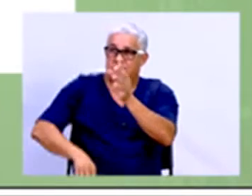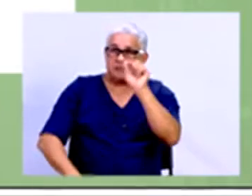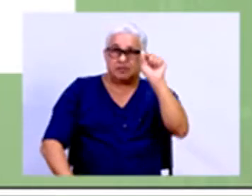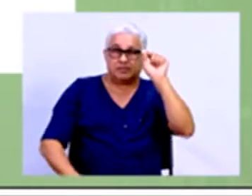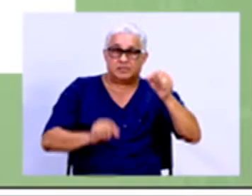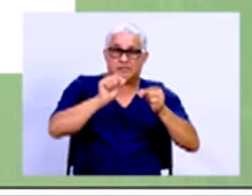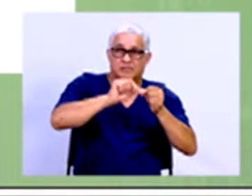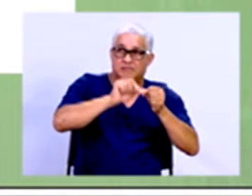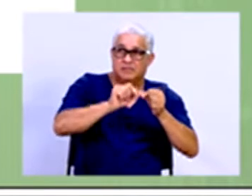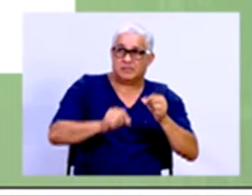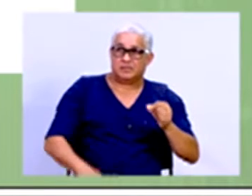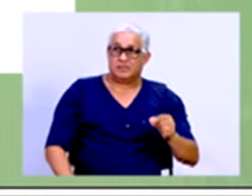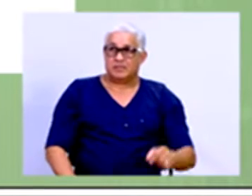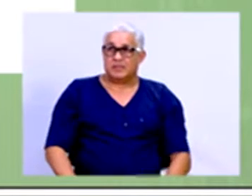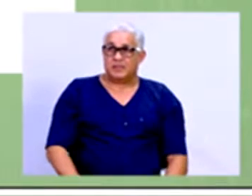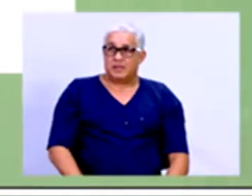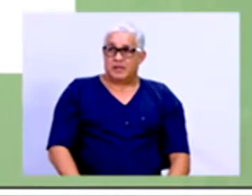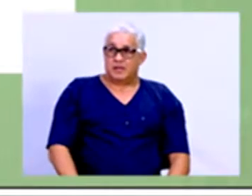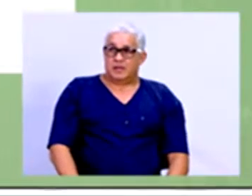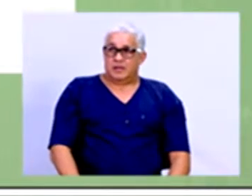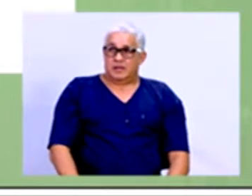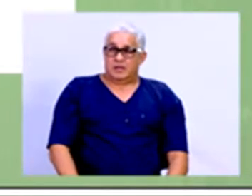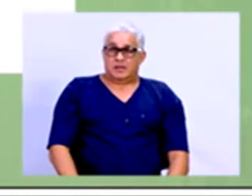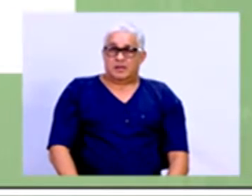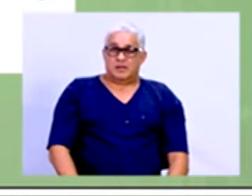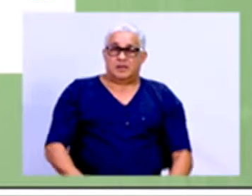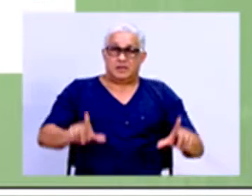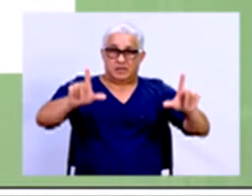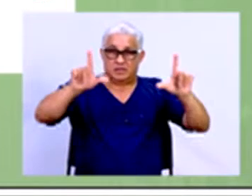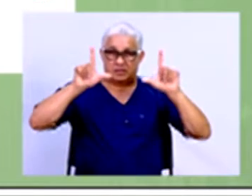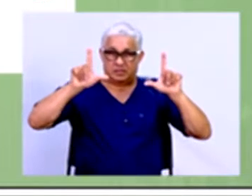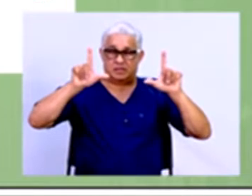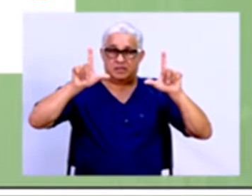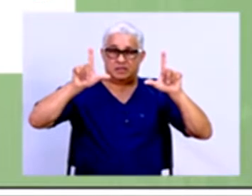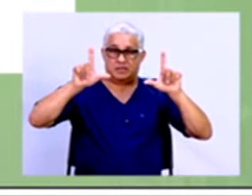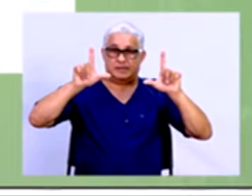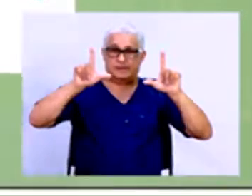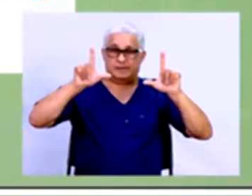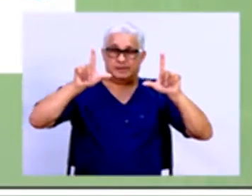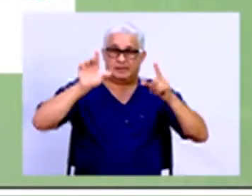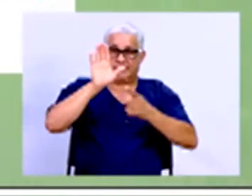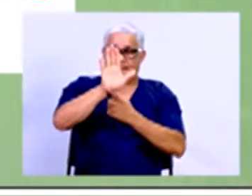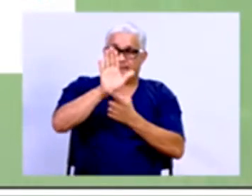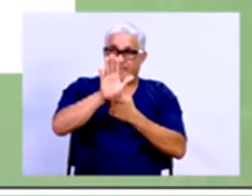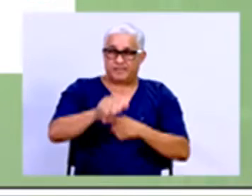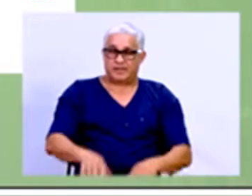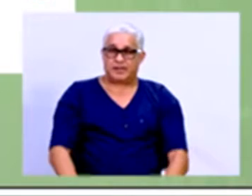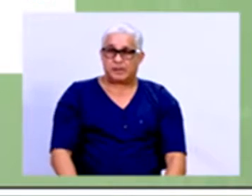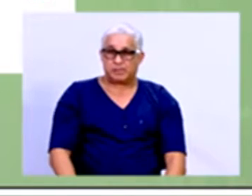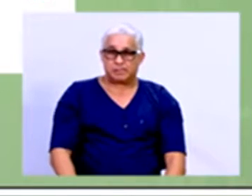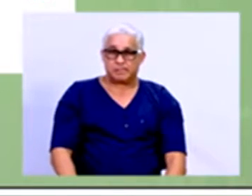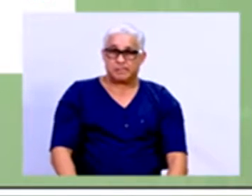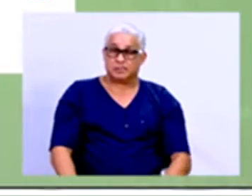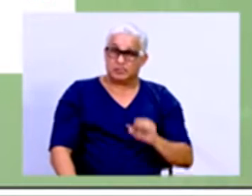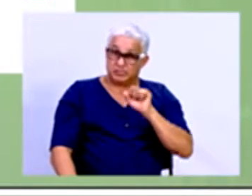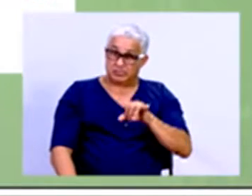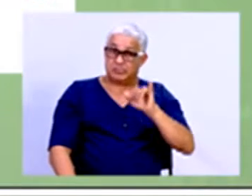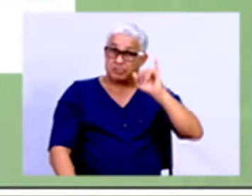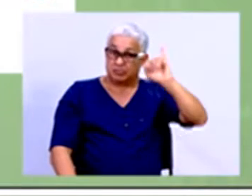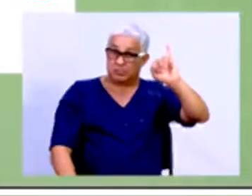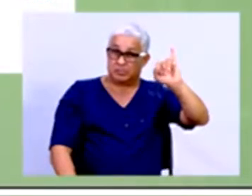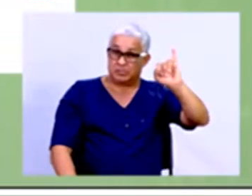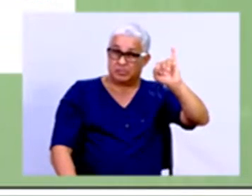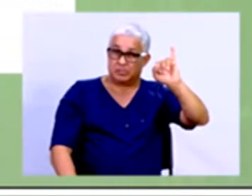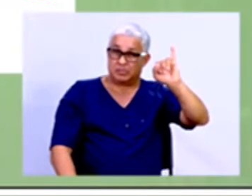incremento e decremento, certo? E imprime na tela essa mensagem. Né? Enquanto i for menor do